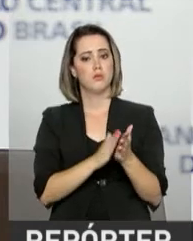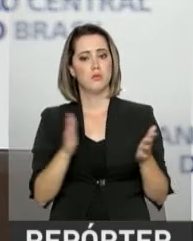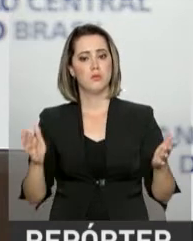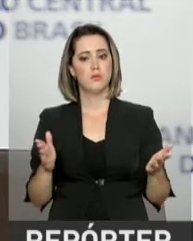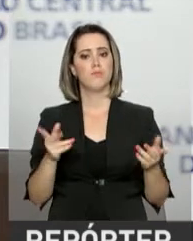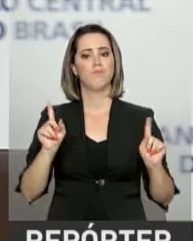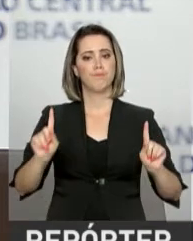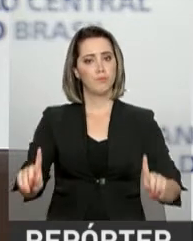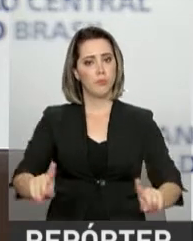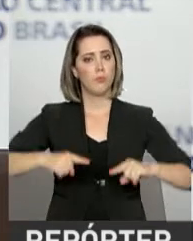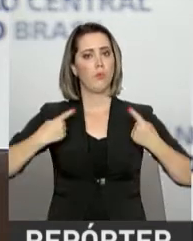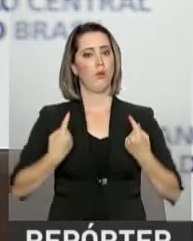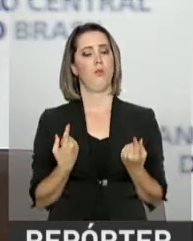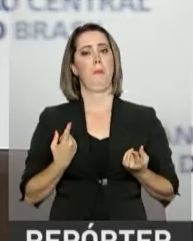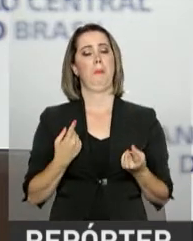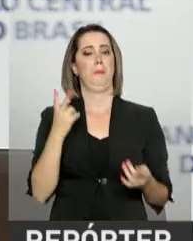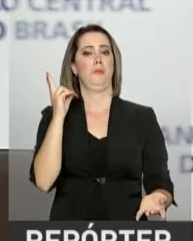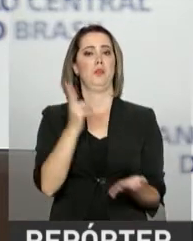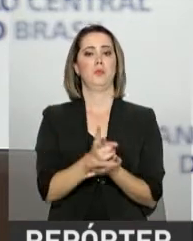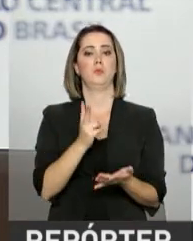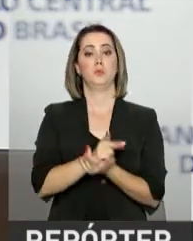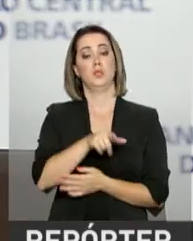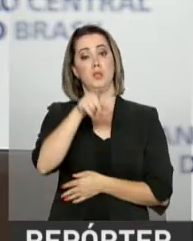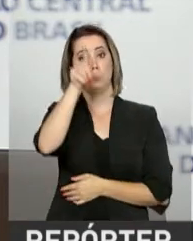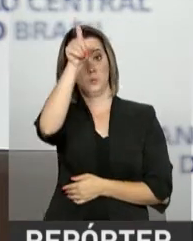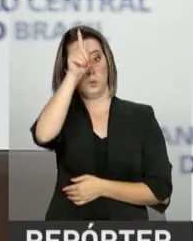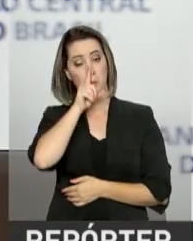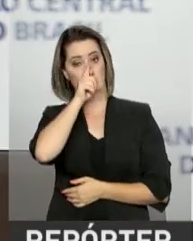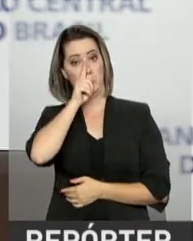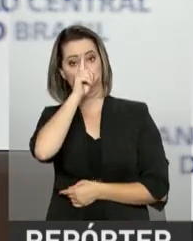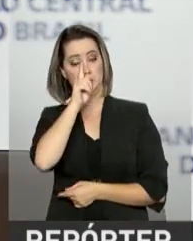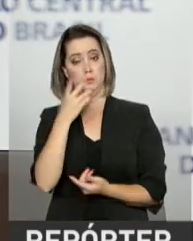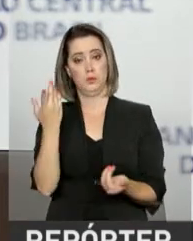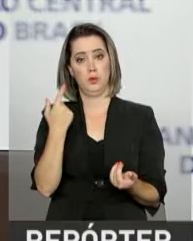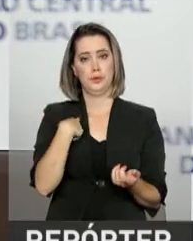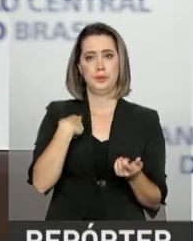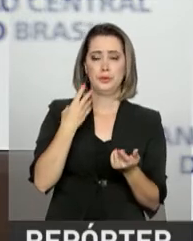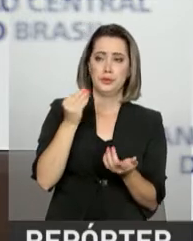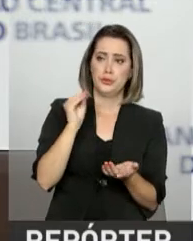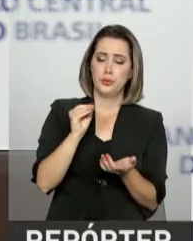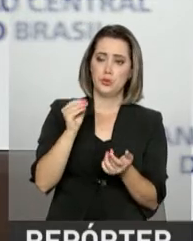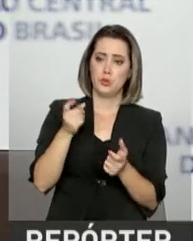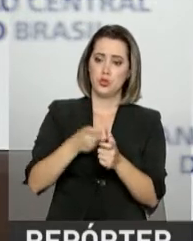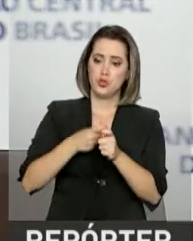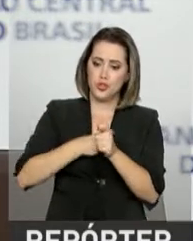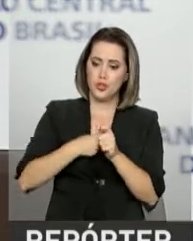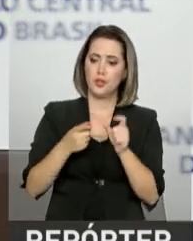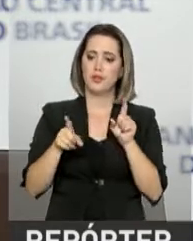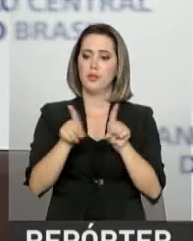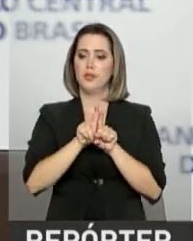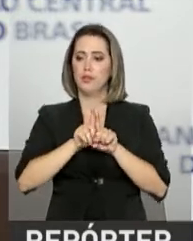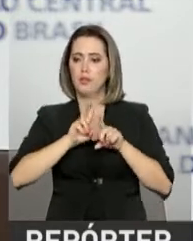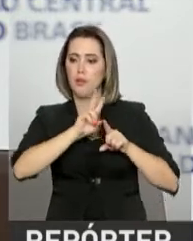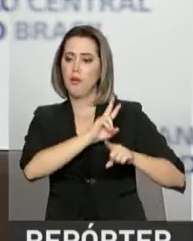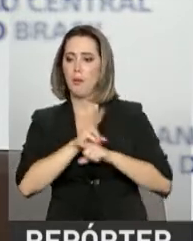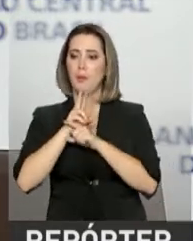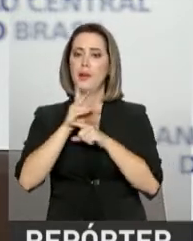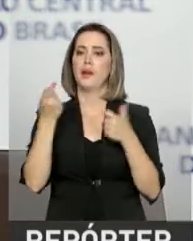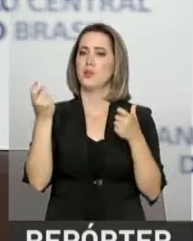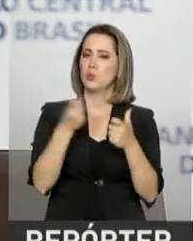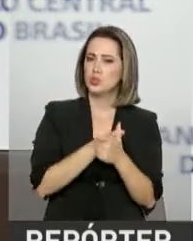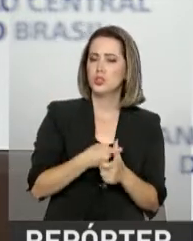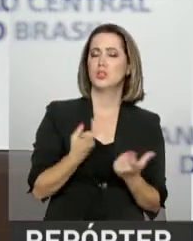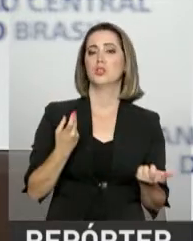embora alguns riscos tenham se materializado ponto de vista de inadimplência do ponto de vista de aumento do risco de crédito do sistema